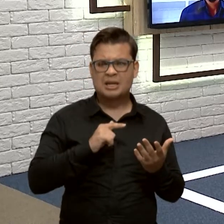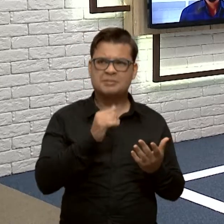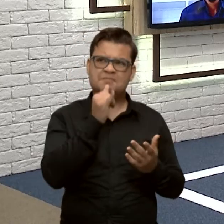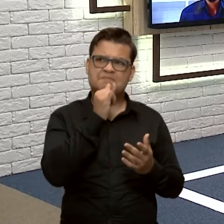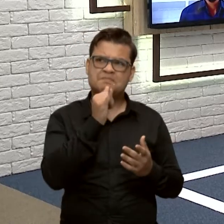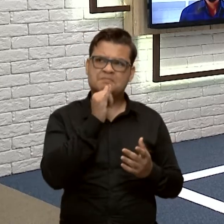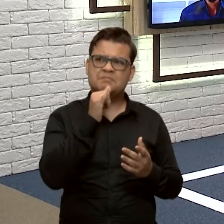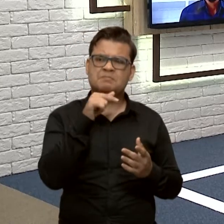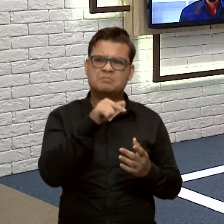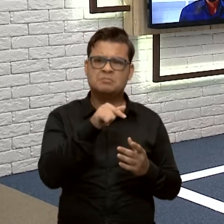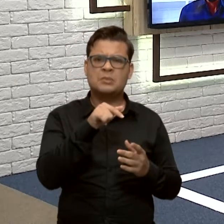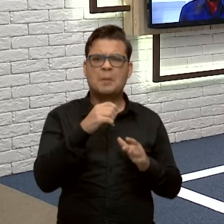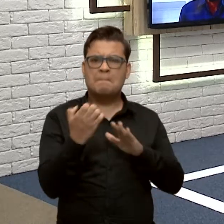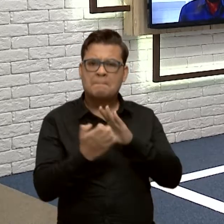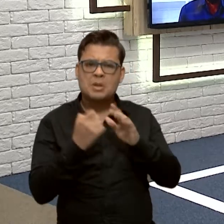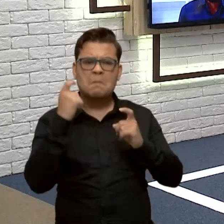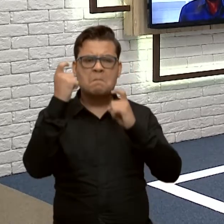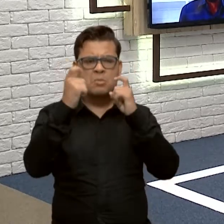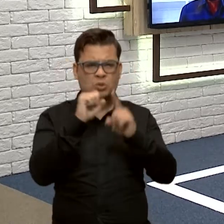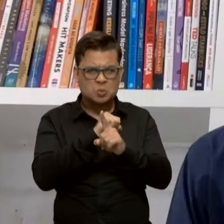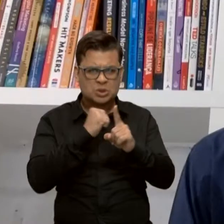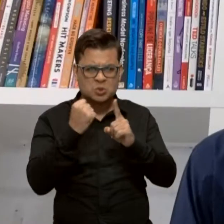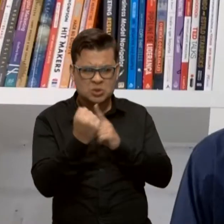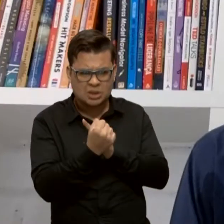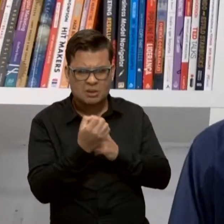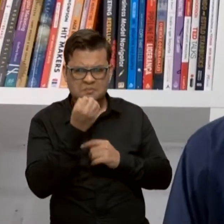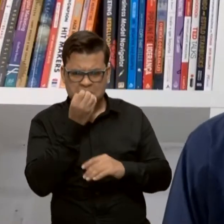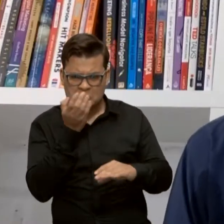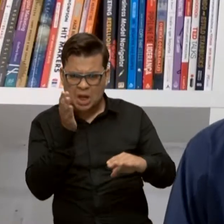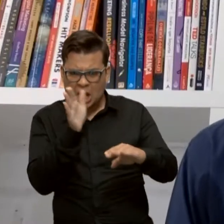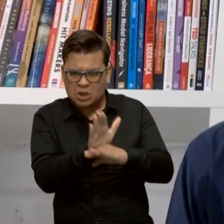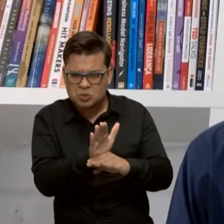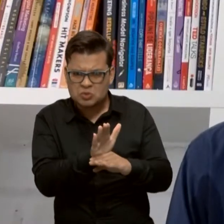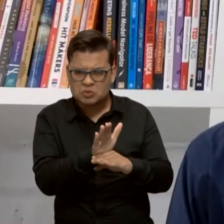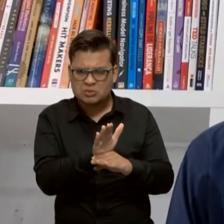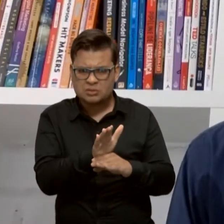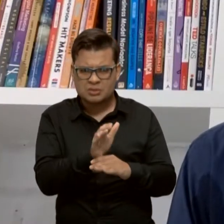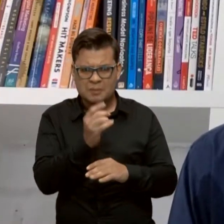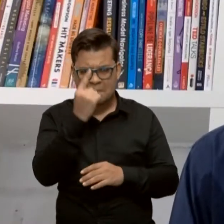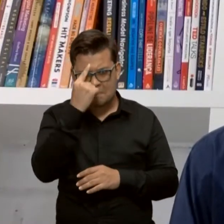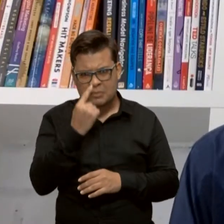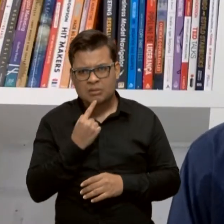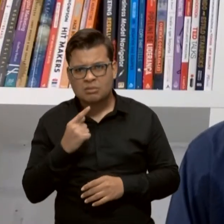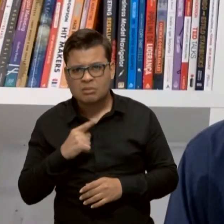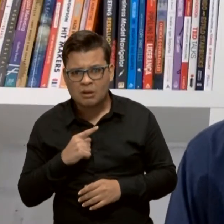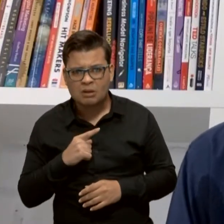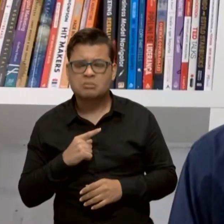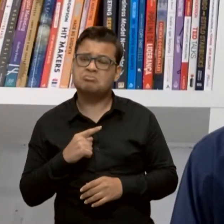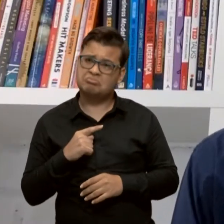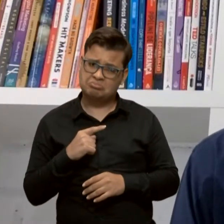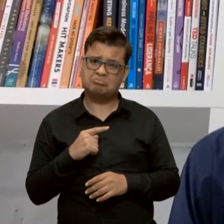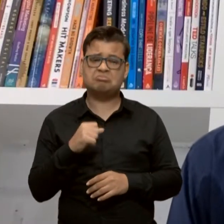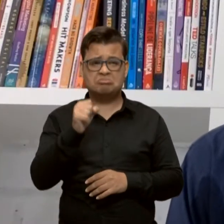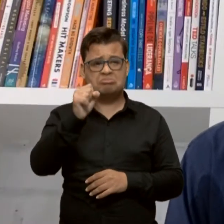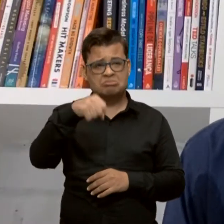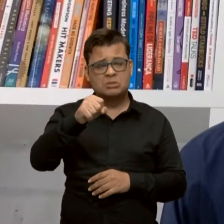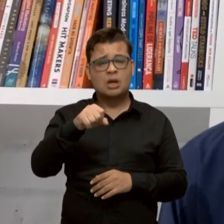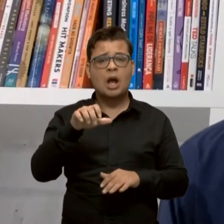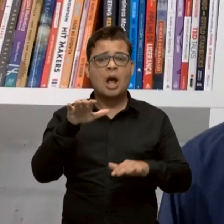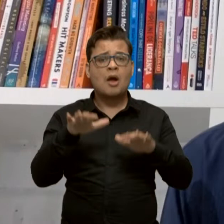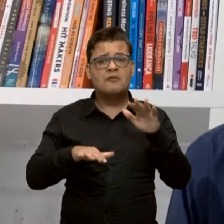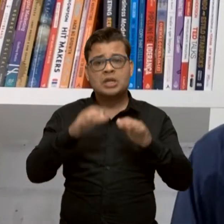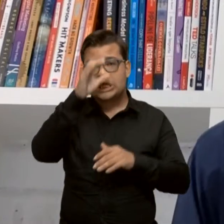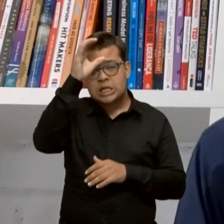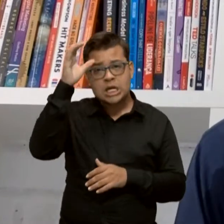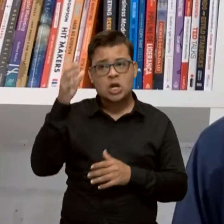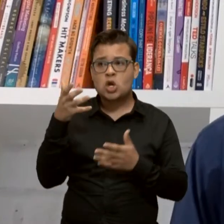imagem? É bom para a imagem da empresa e tem cliente que prefere isso também. Às vezes o cliente não quer um